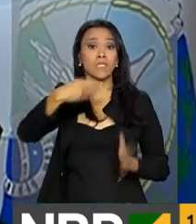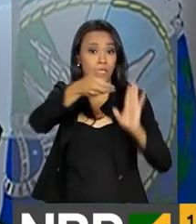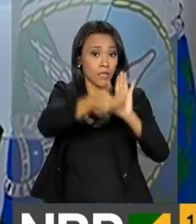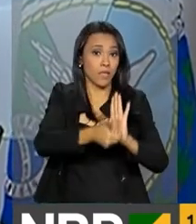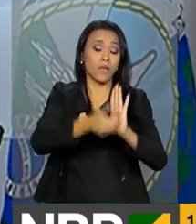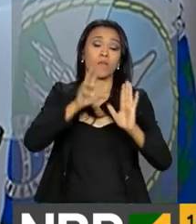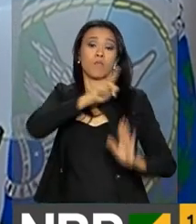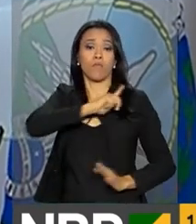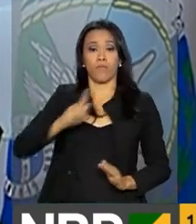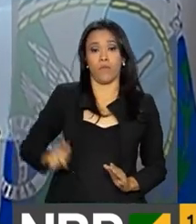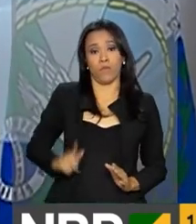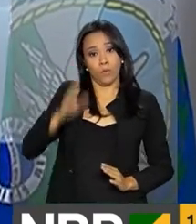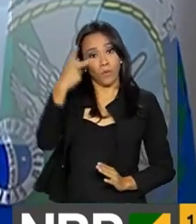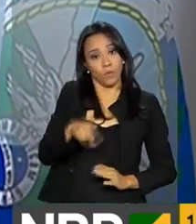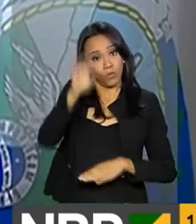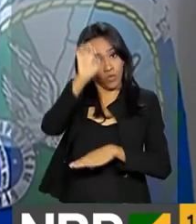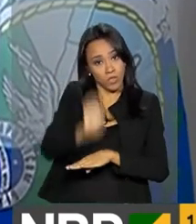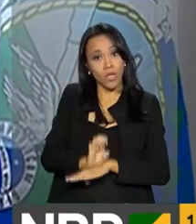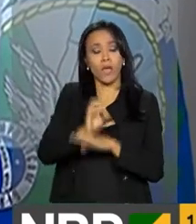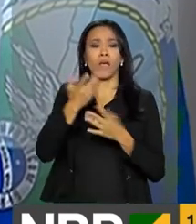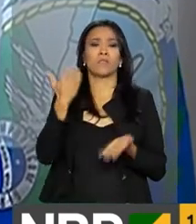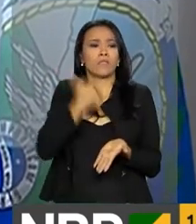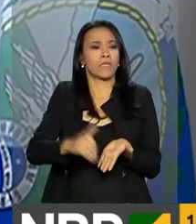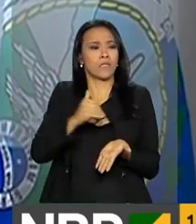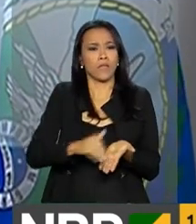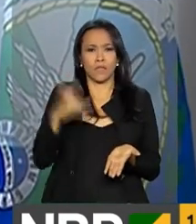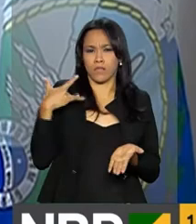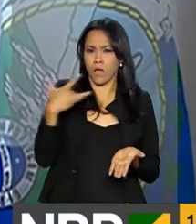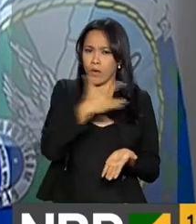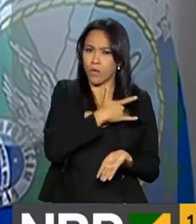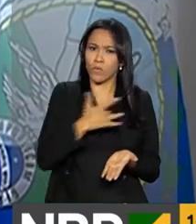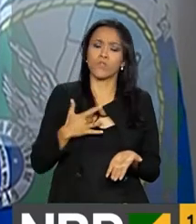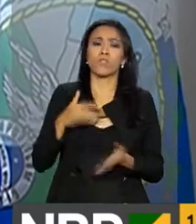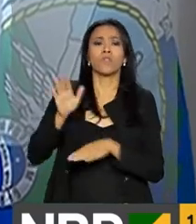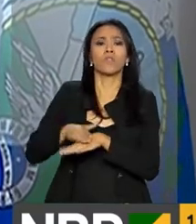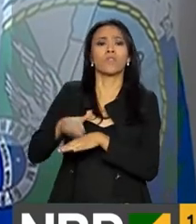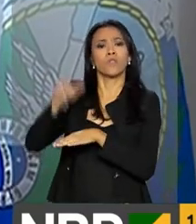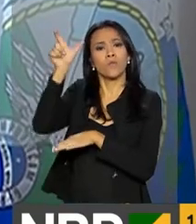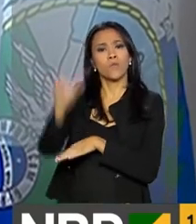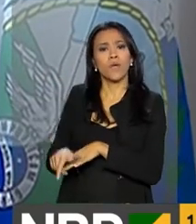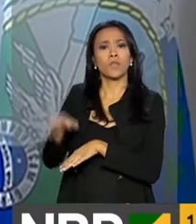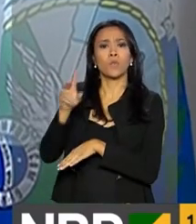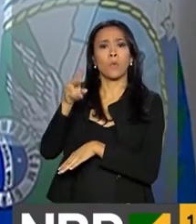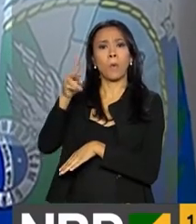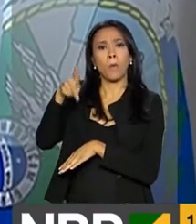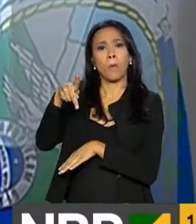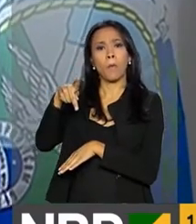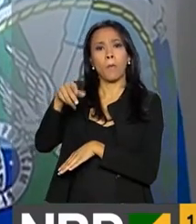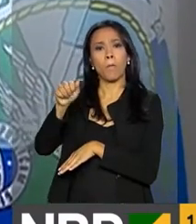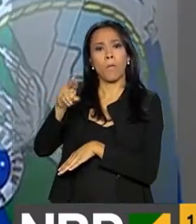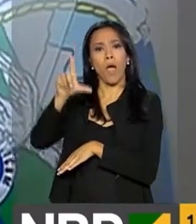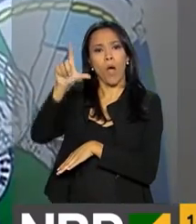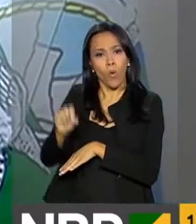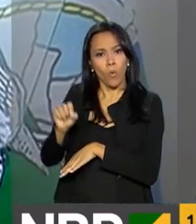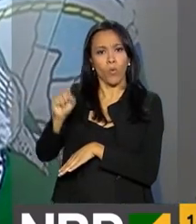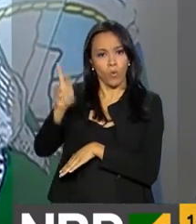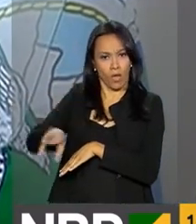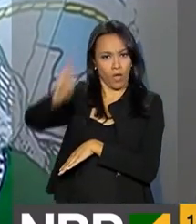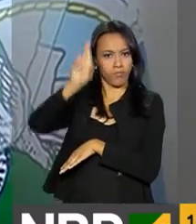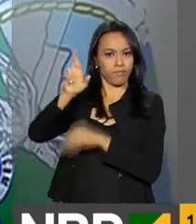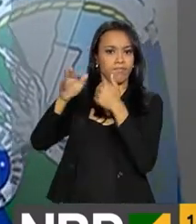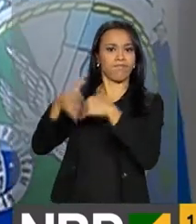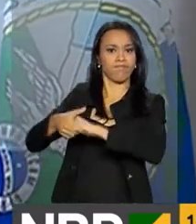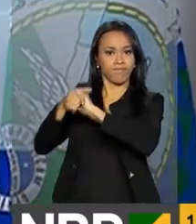Pezão, secretário da Saúde. Eu quero cumprimentar a todos na pessoa do Paulo Niemeyer. Se ninguém se opuser, um aplauso ao Paulo